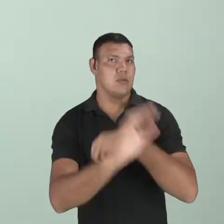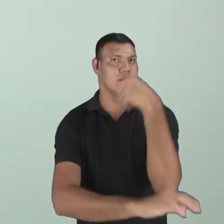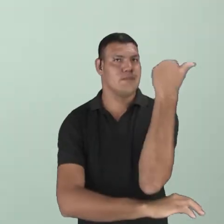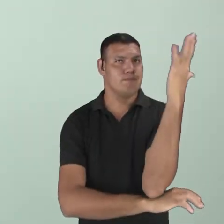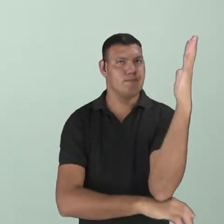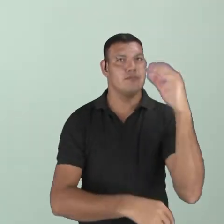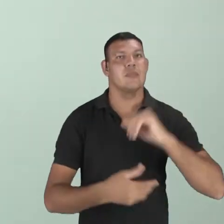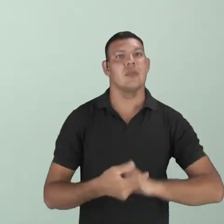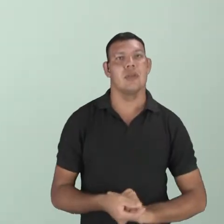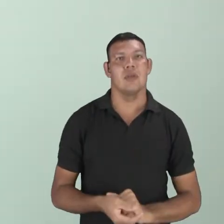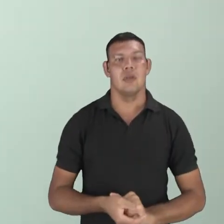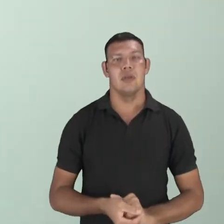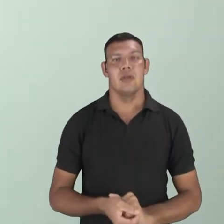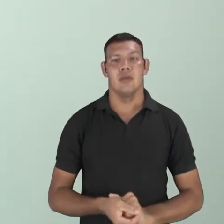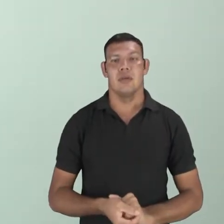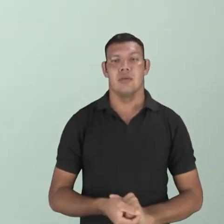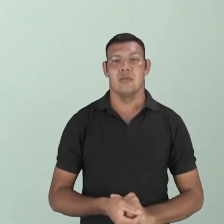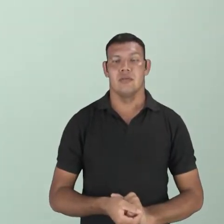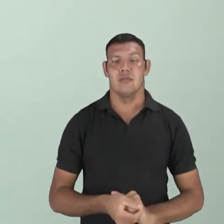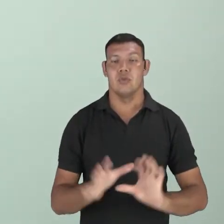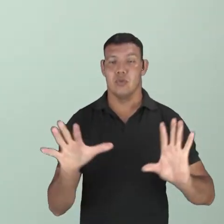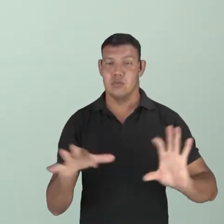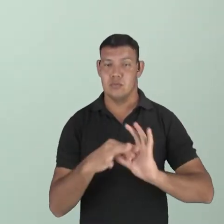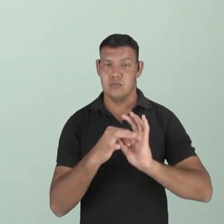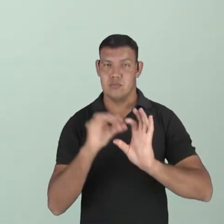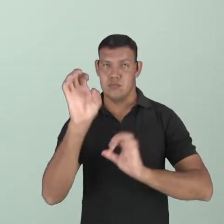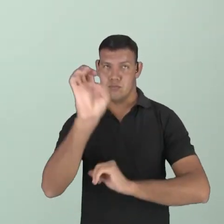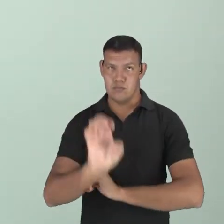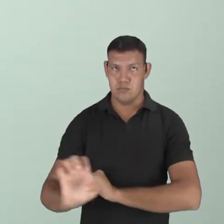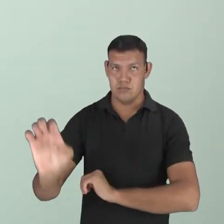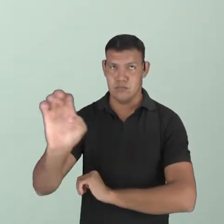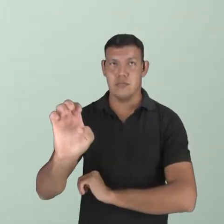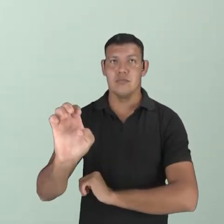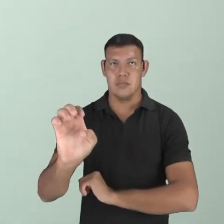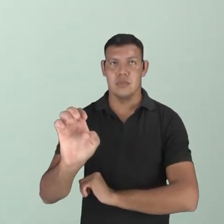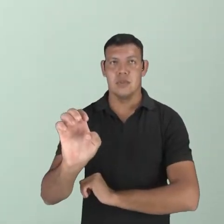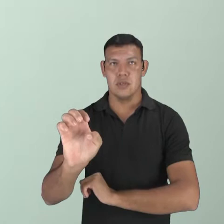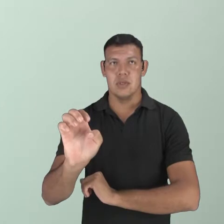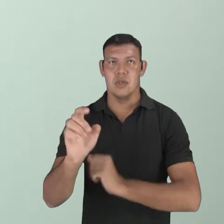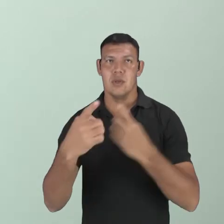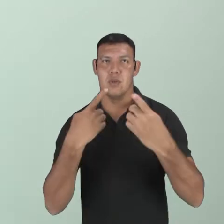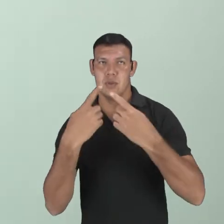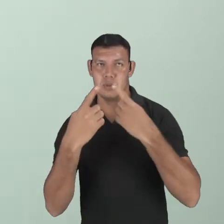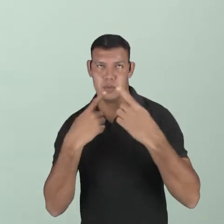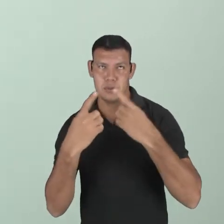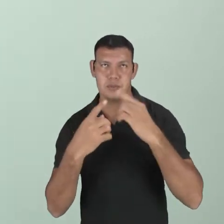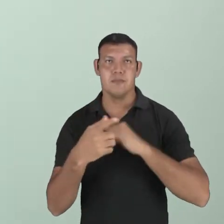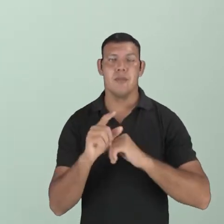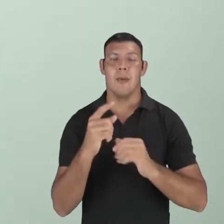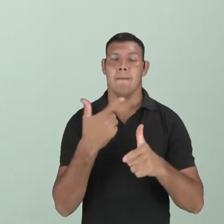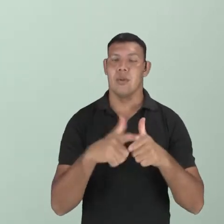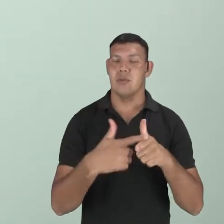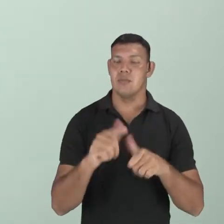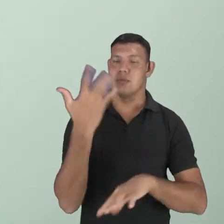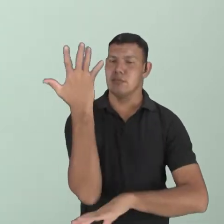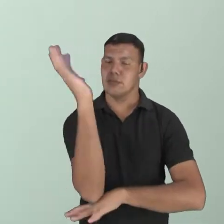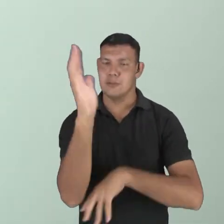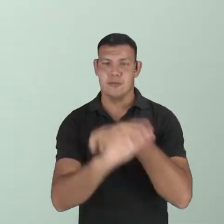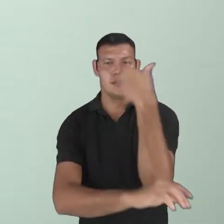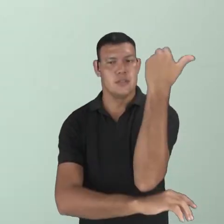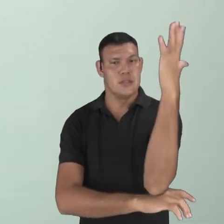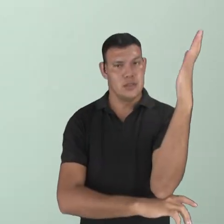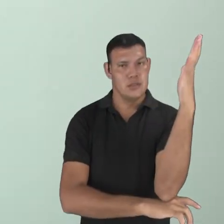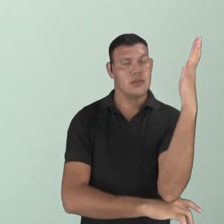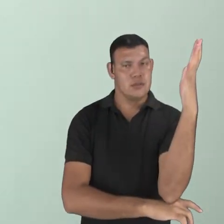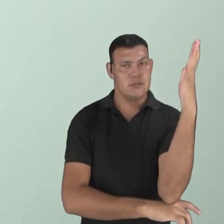devido aos últimos acontecimentos com o aumento do desmatamento, aumento das